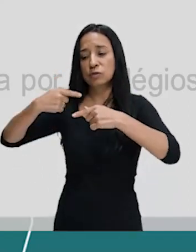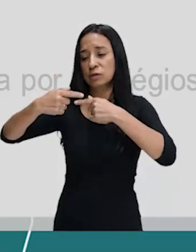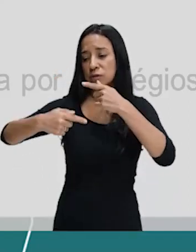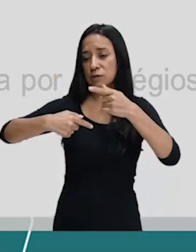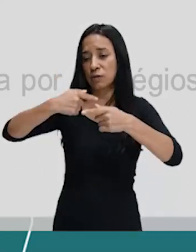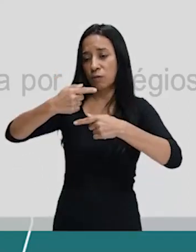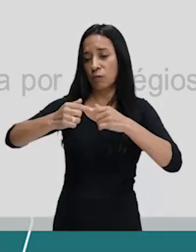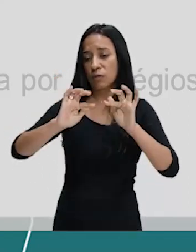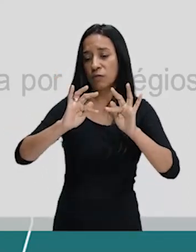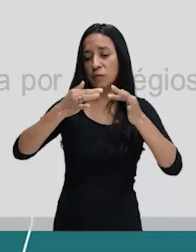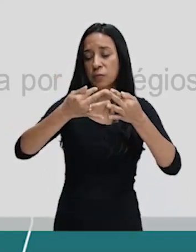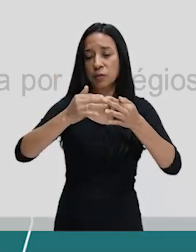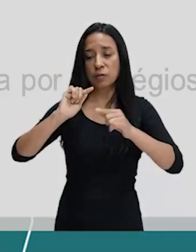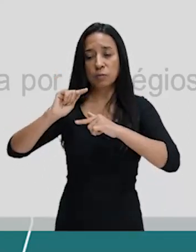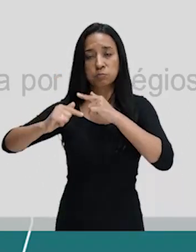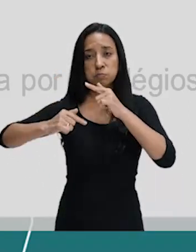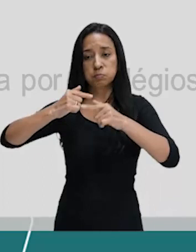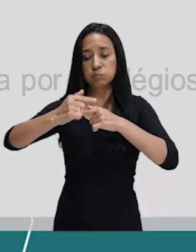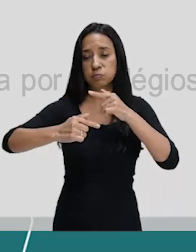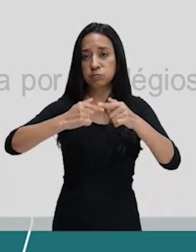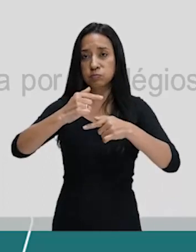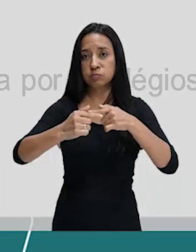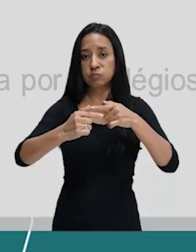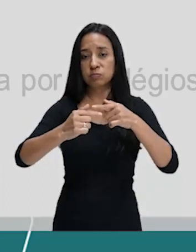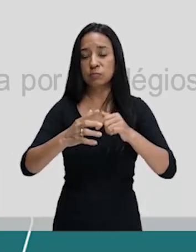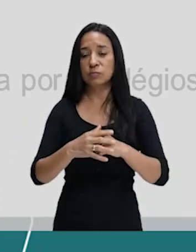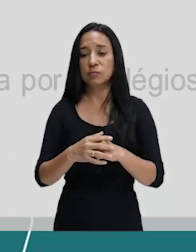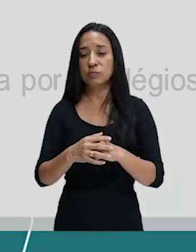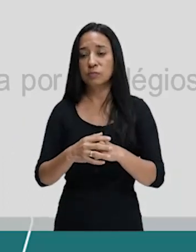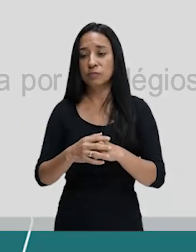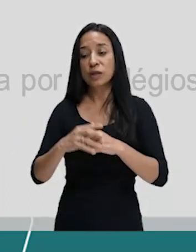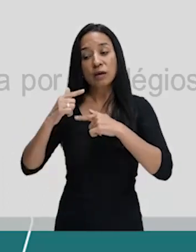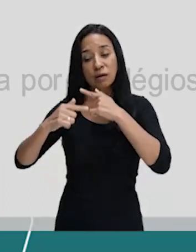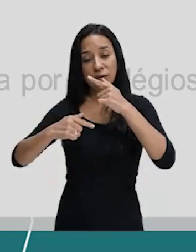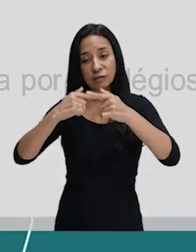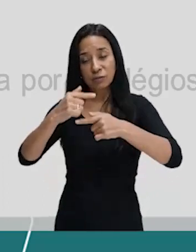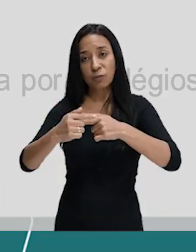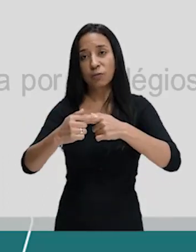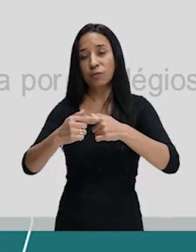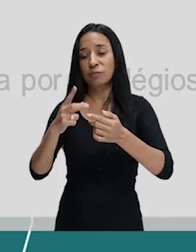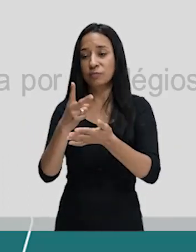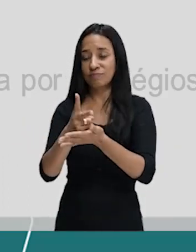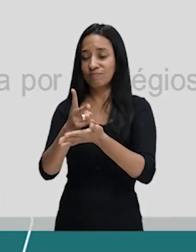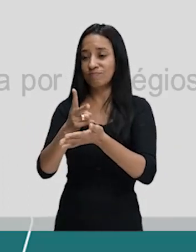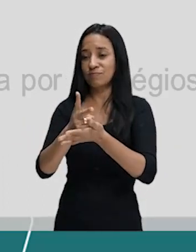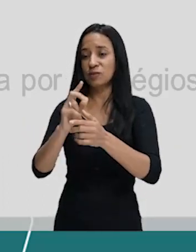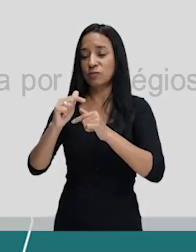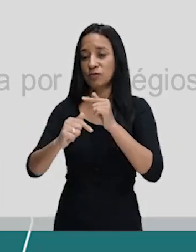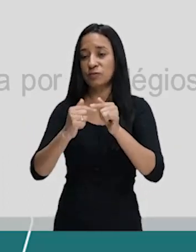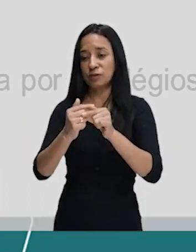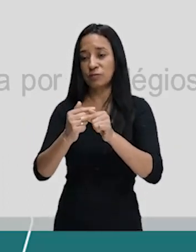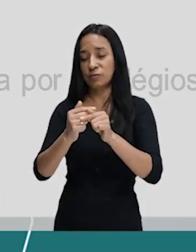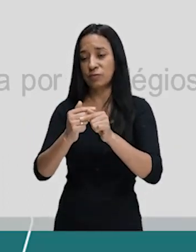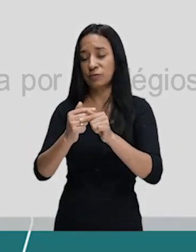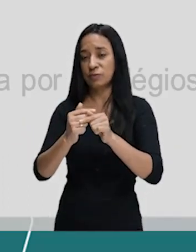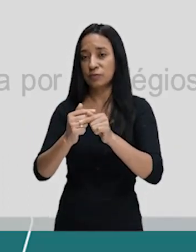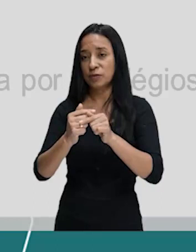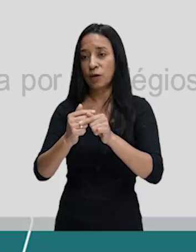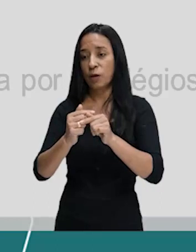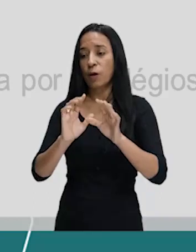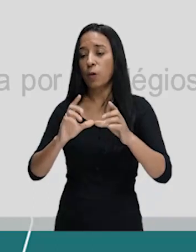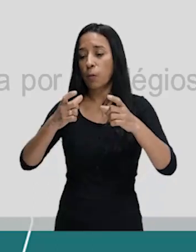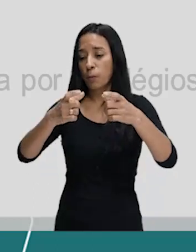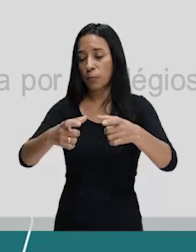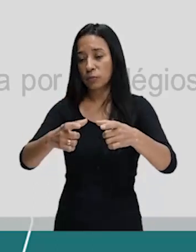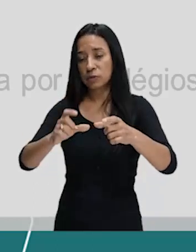que passa, né, de mãe para filho, da família, né? Você herdou aquilo ali. Hereditário é aquilo que é herdado. Então a sua posição social